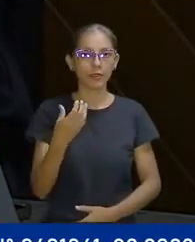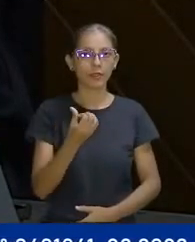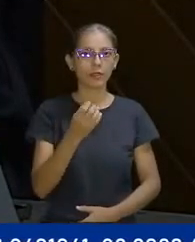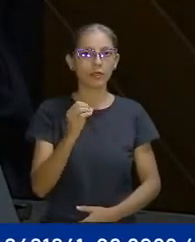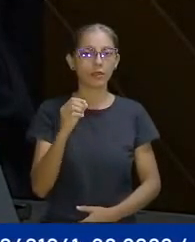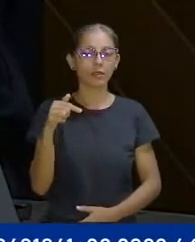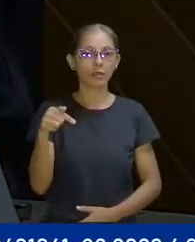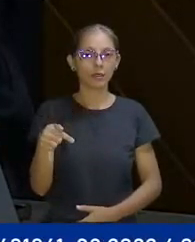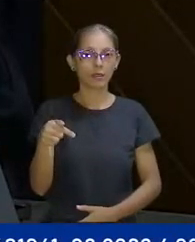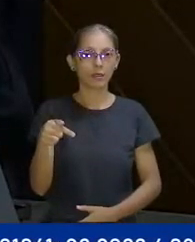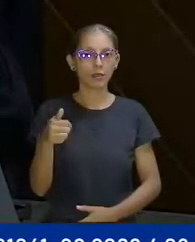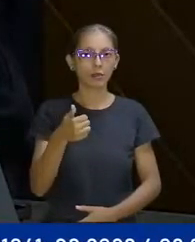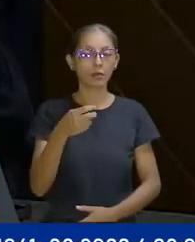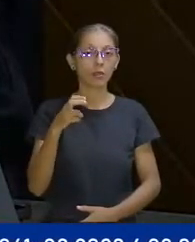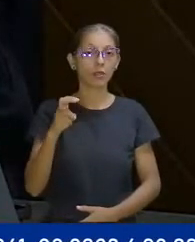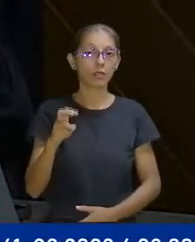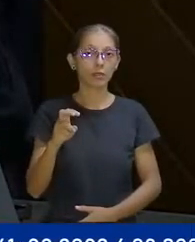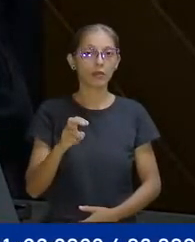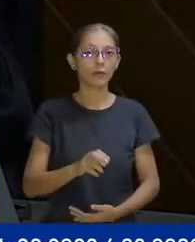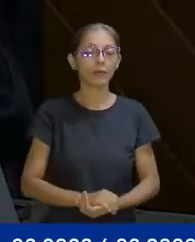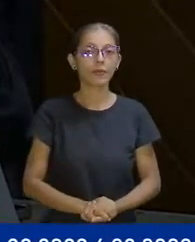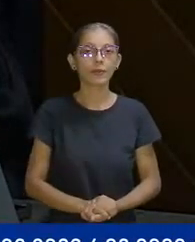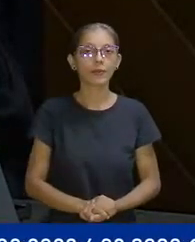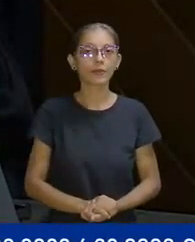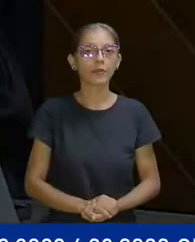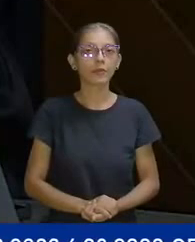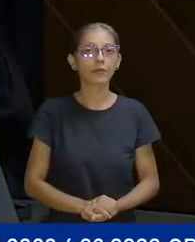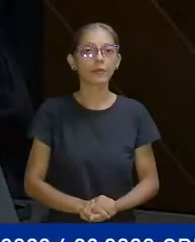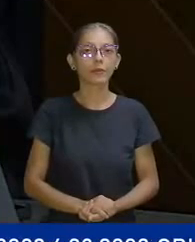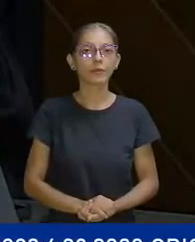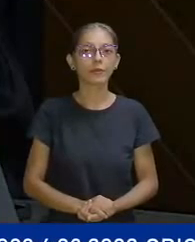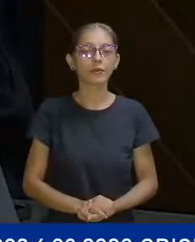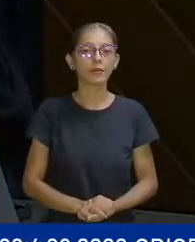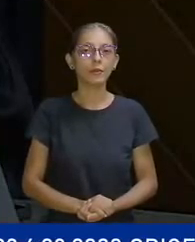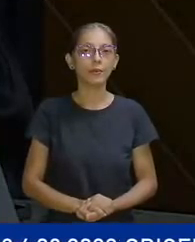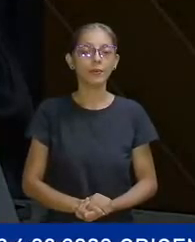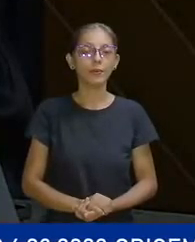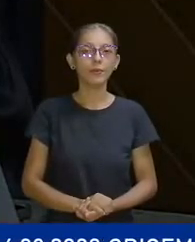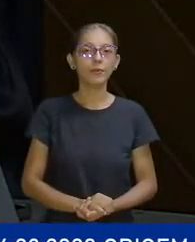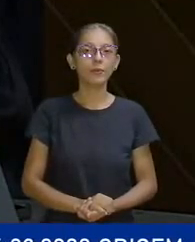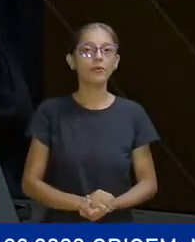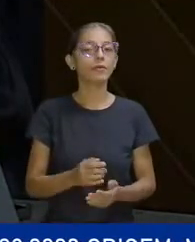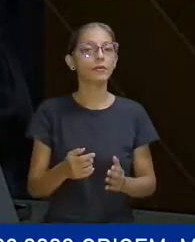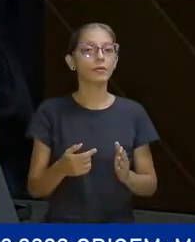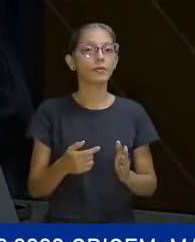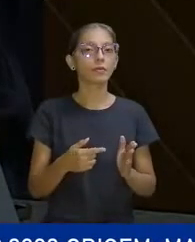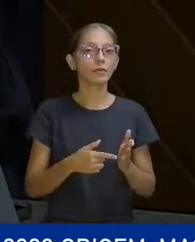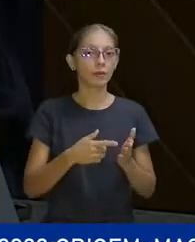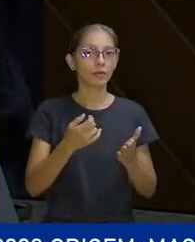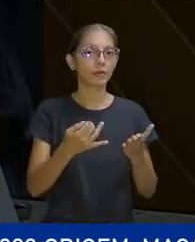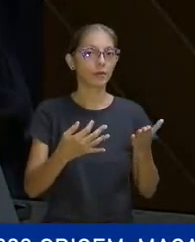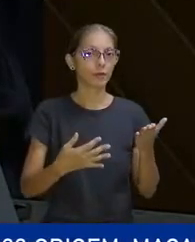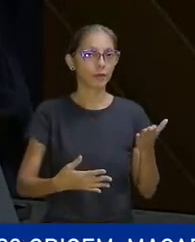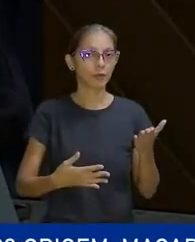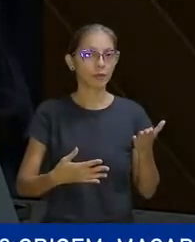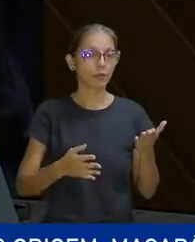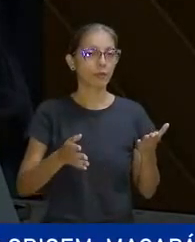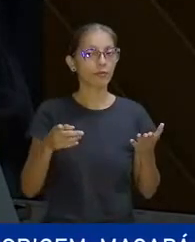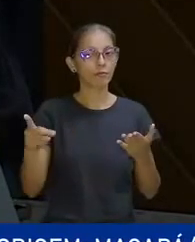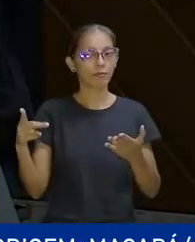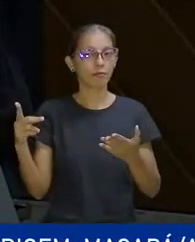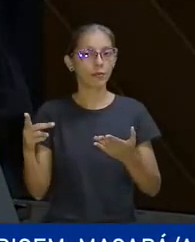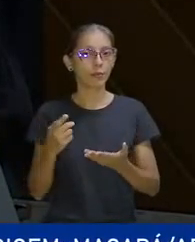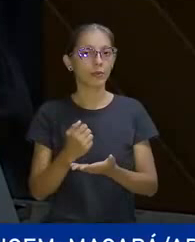23.607/2019. Publicada a intimação no DJE de 29 de fevereiro de 2024, a prestadora de contas